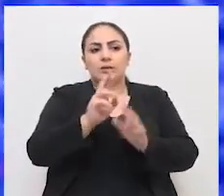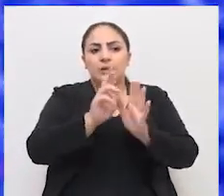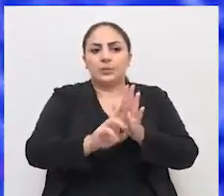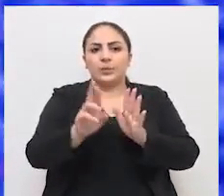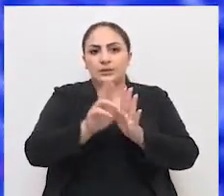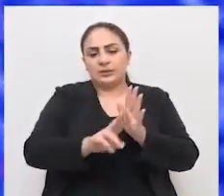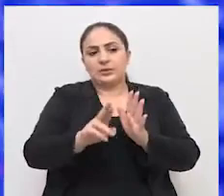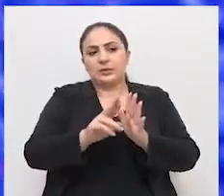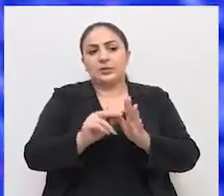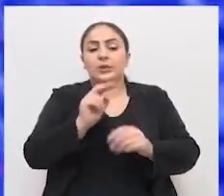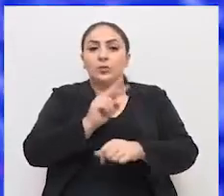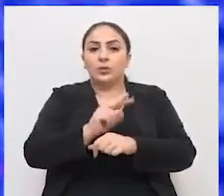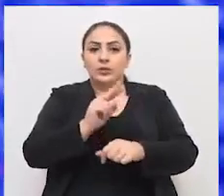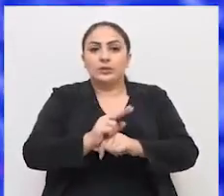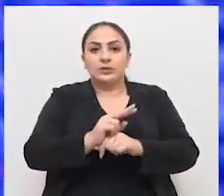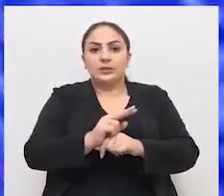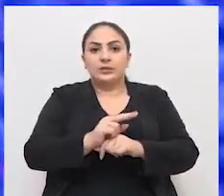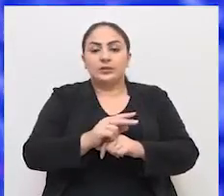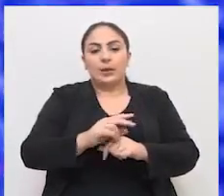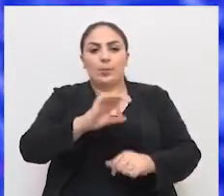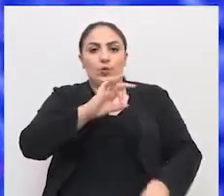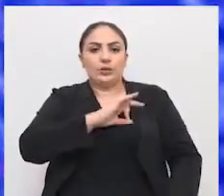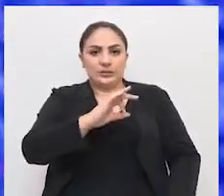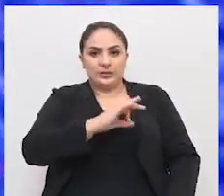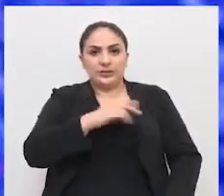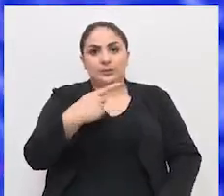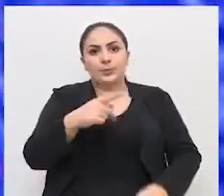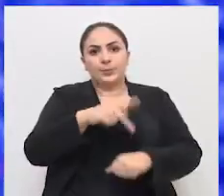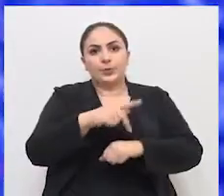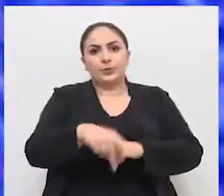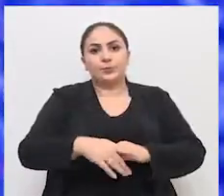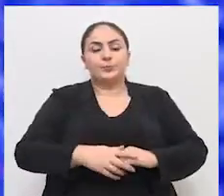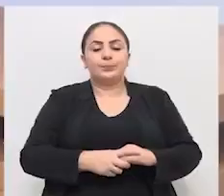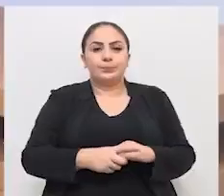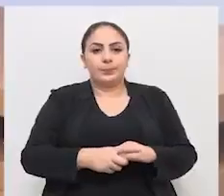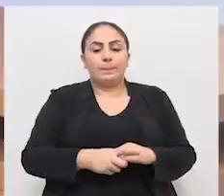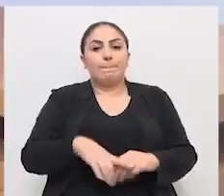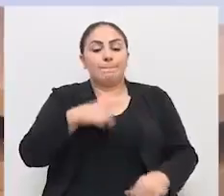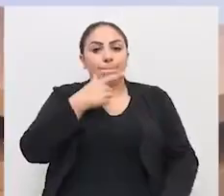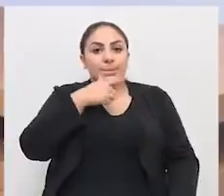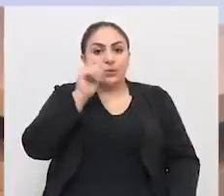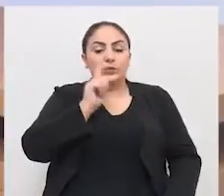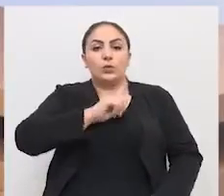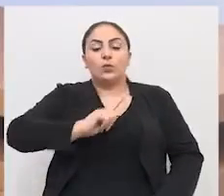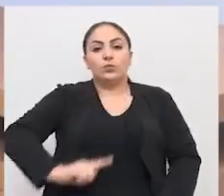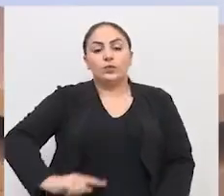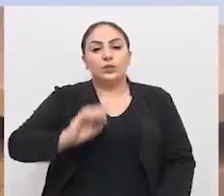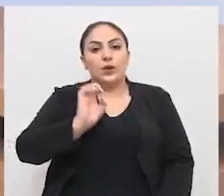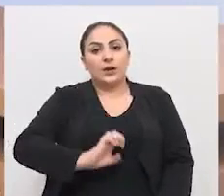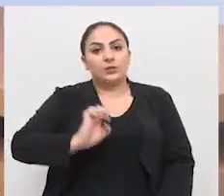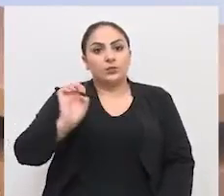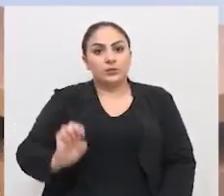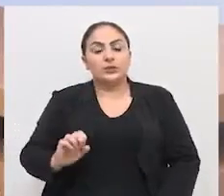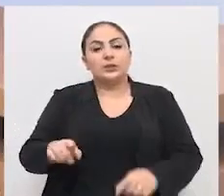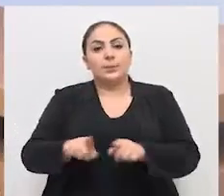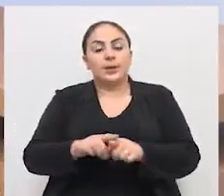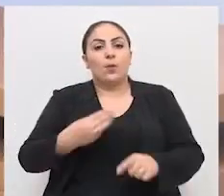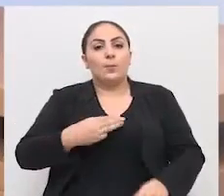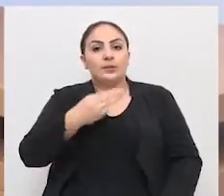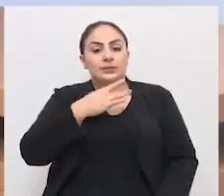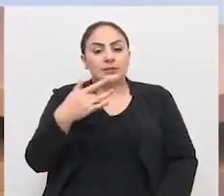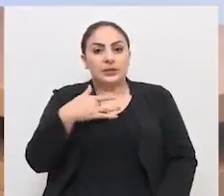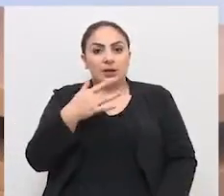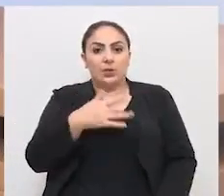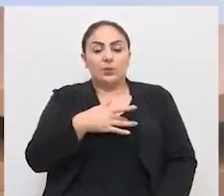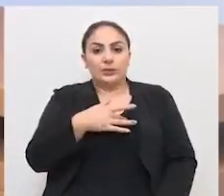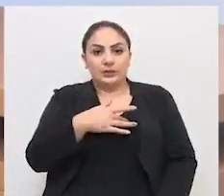preservada em nome e sob os cuidados e a propriedade da Brigada Militar aqui de Passo Fundo. Ontem, o governador Eduardo Leite e o